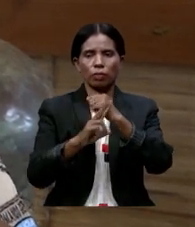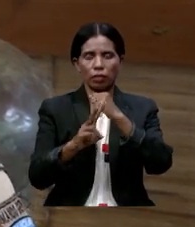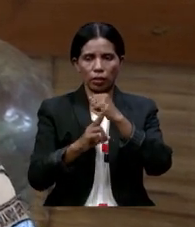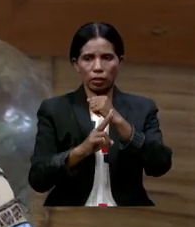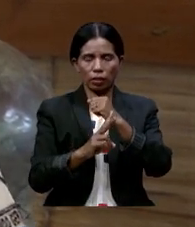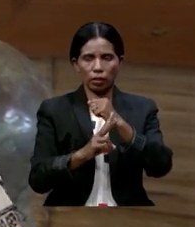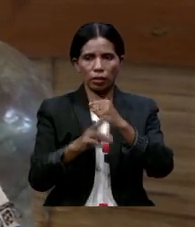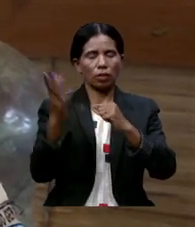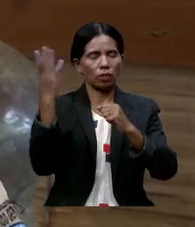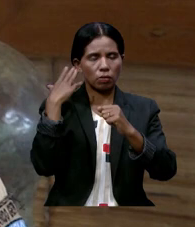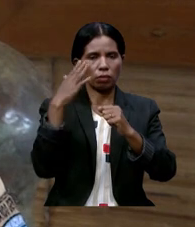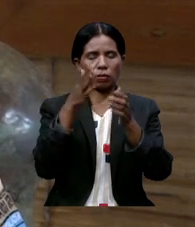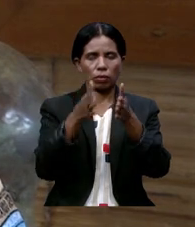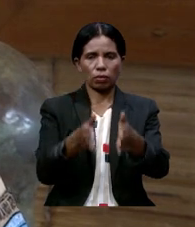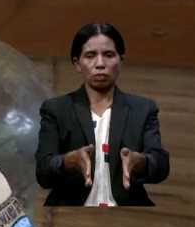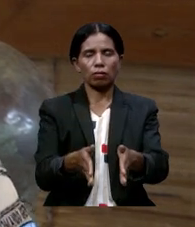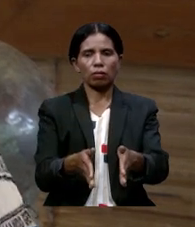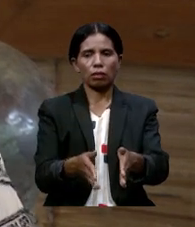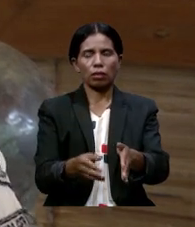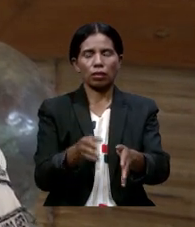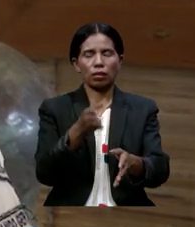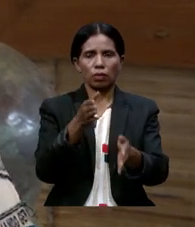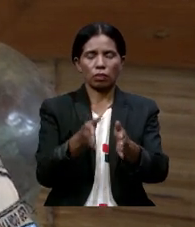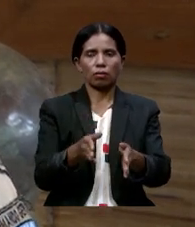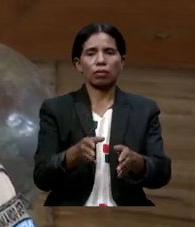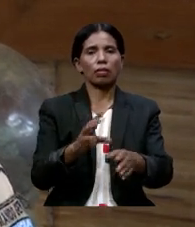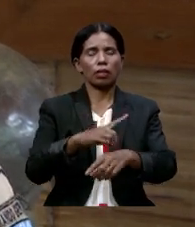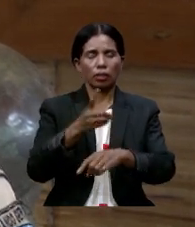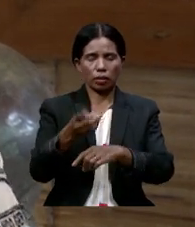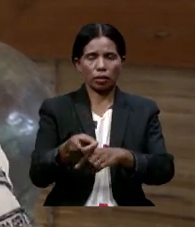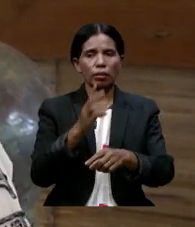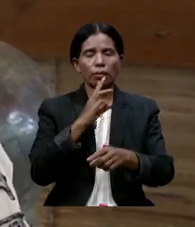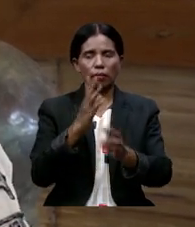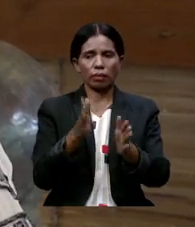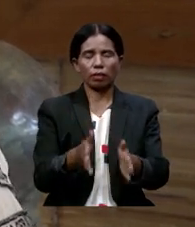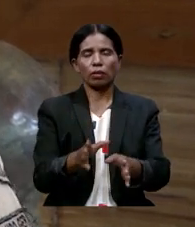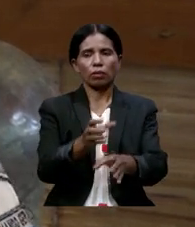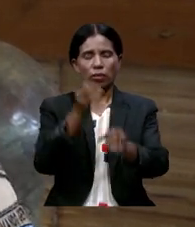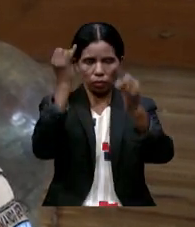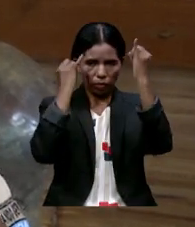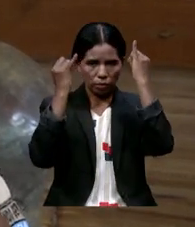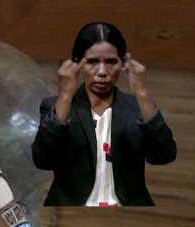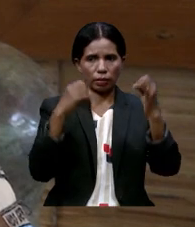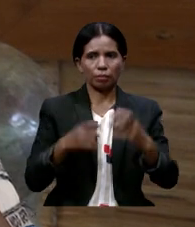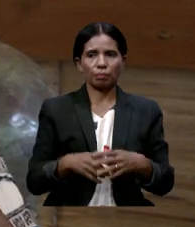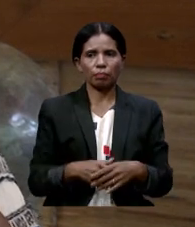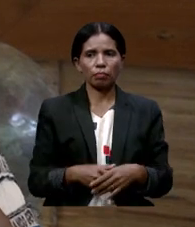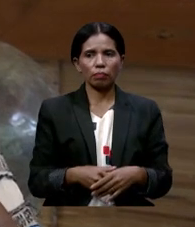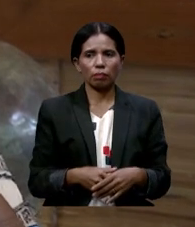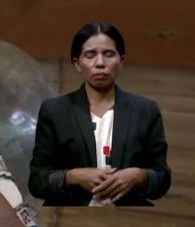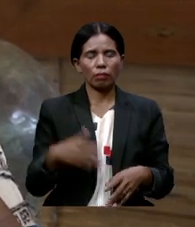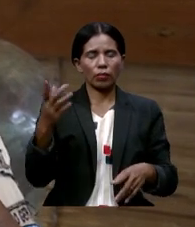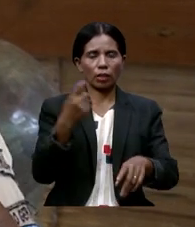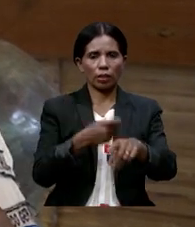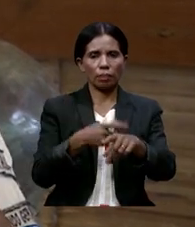ka momento reta incidentes ne tenta trocar informação e no entanto e momento